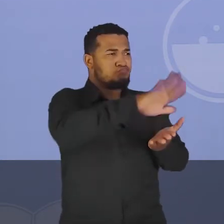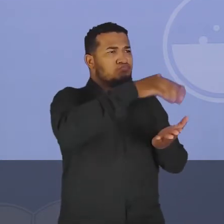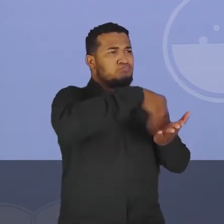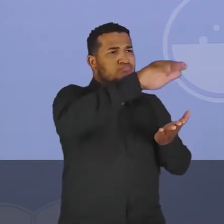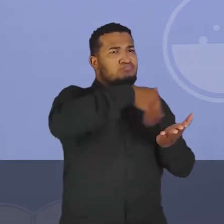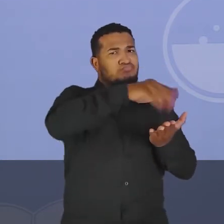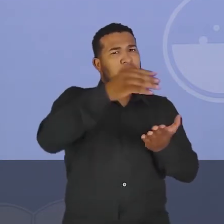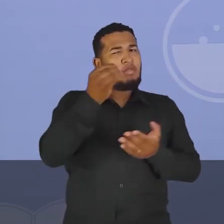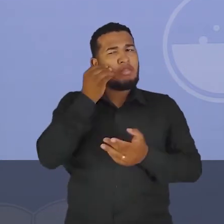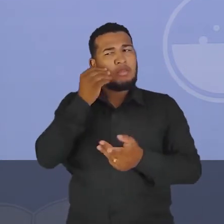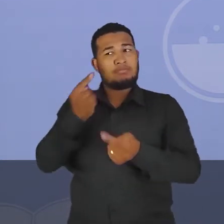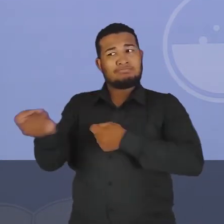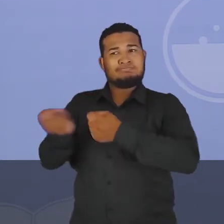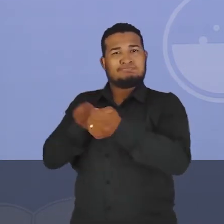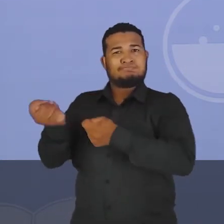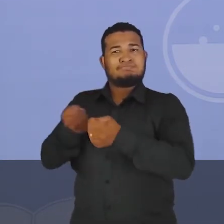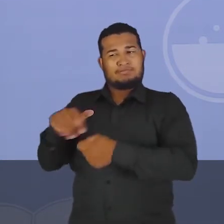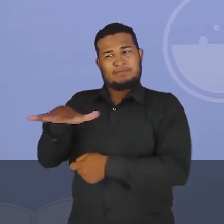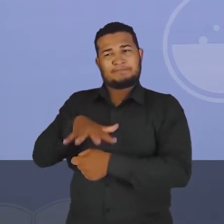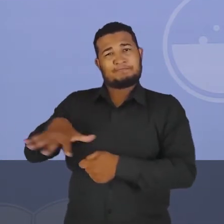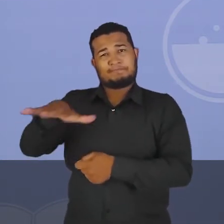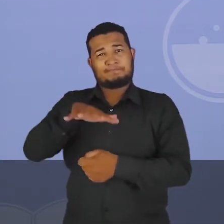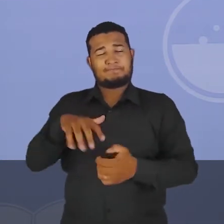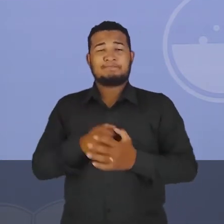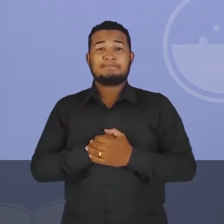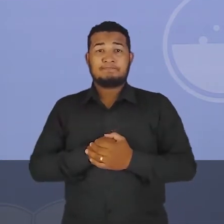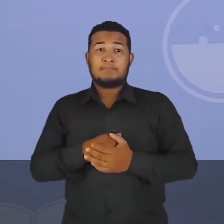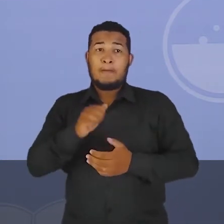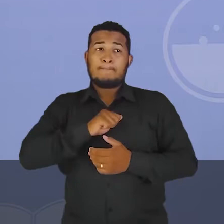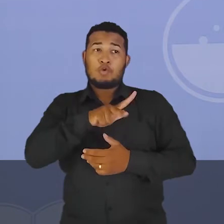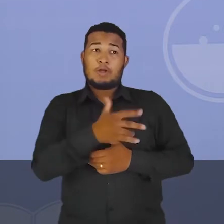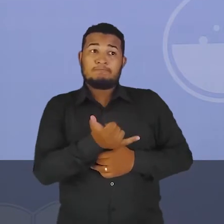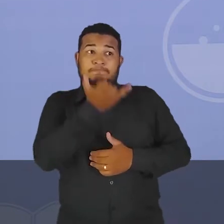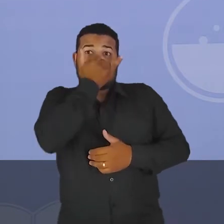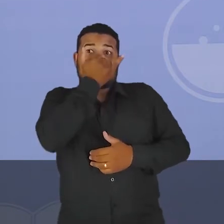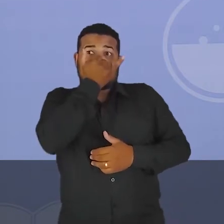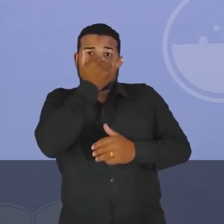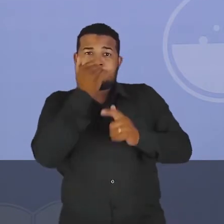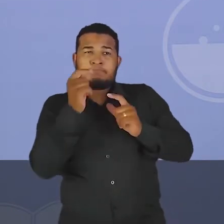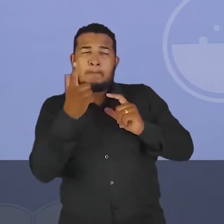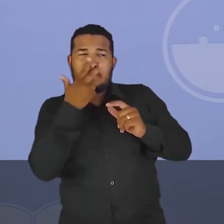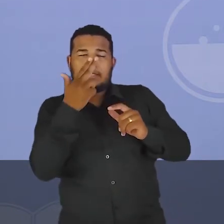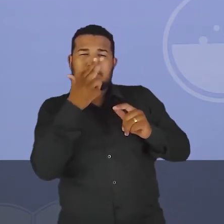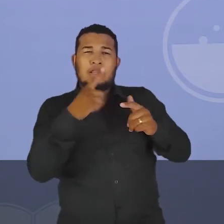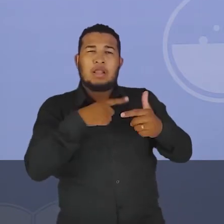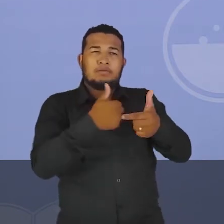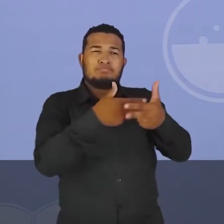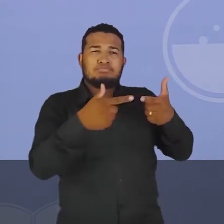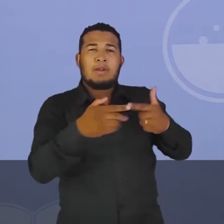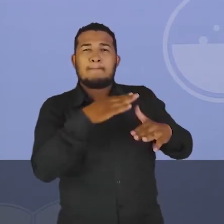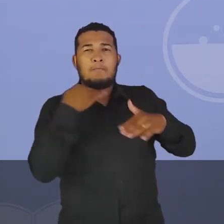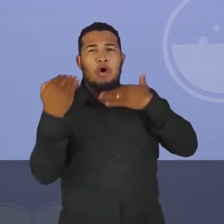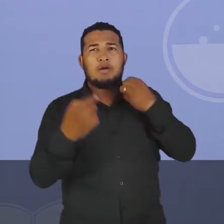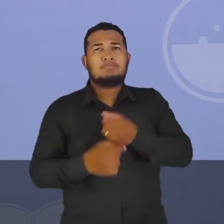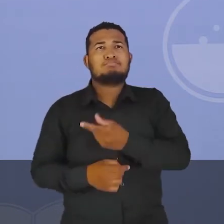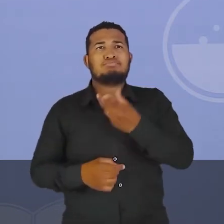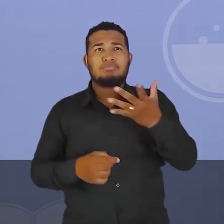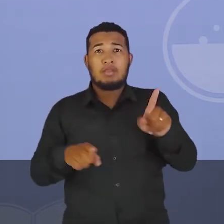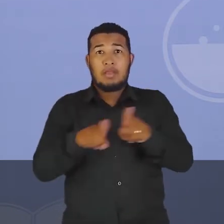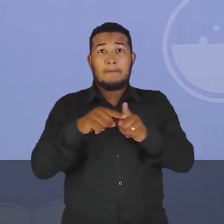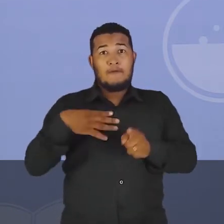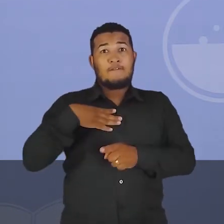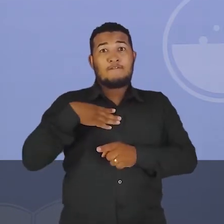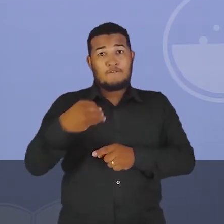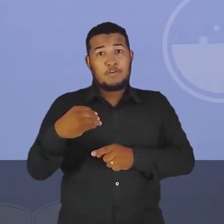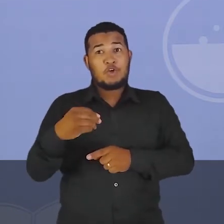estavam tentando dominá-los ali naquela região. Os portugueses, então, eles vão sofrer muitas baixas. Entre os mortos, a gente tem o filho do Mendes Sá, que é o